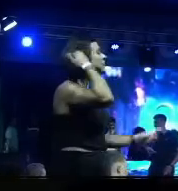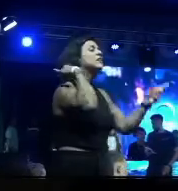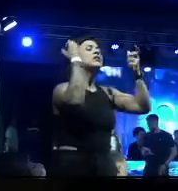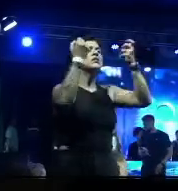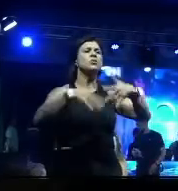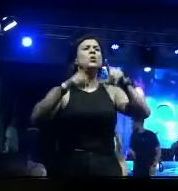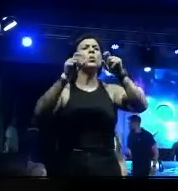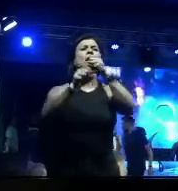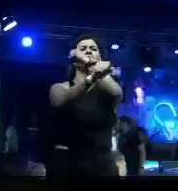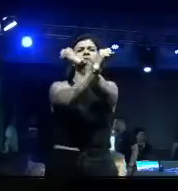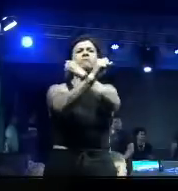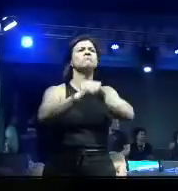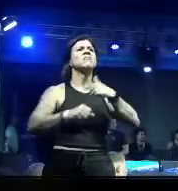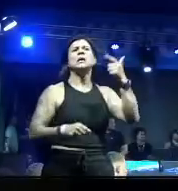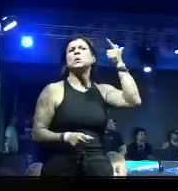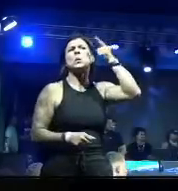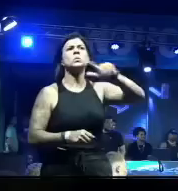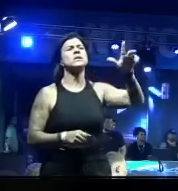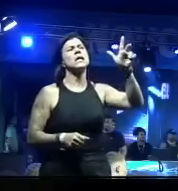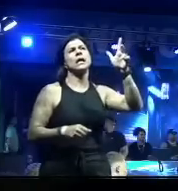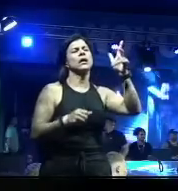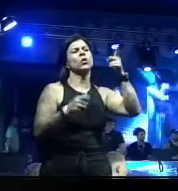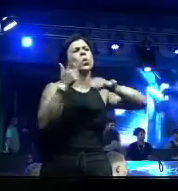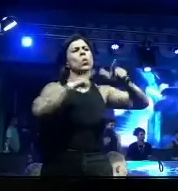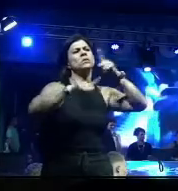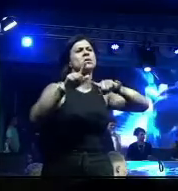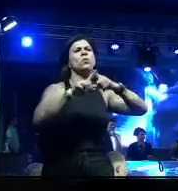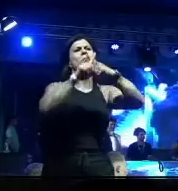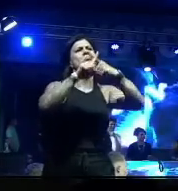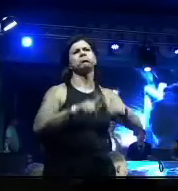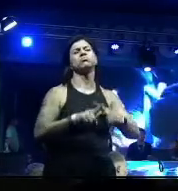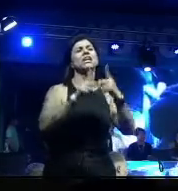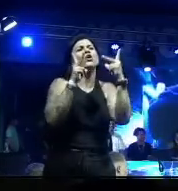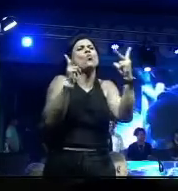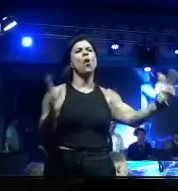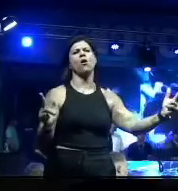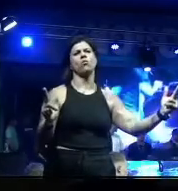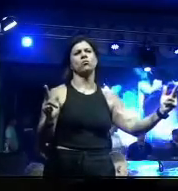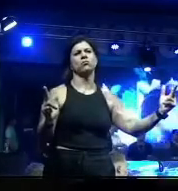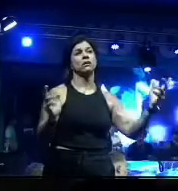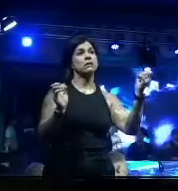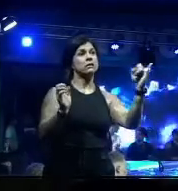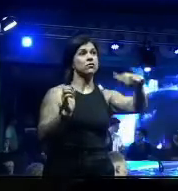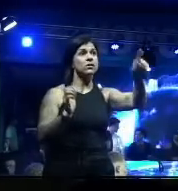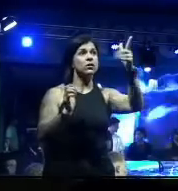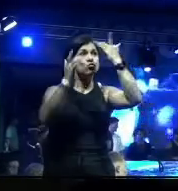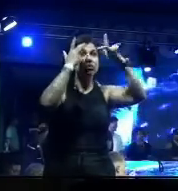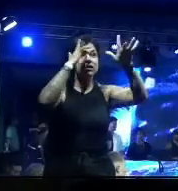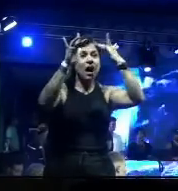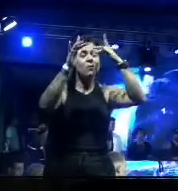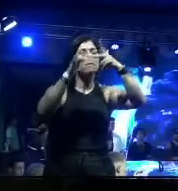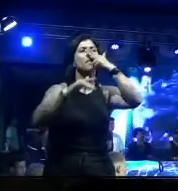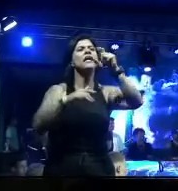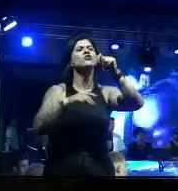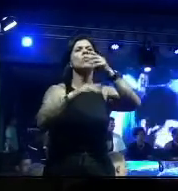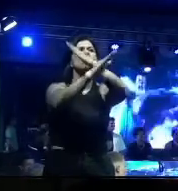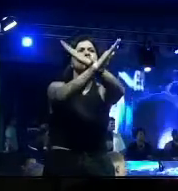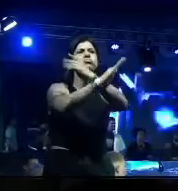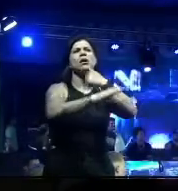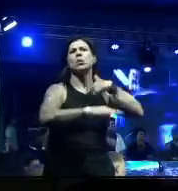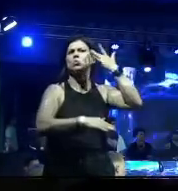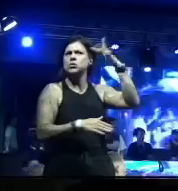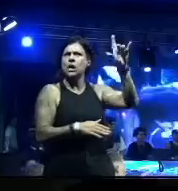É quando eu não cheguei numa decisão Empatado, certo? É isso Pra quem não sabe O que ele falou Parece que eu não sei o que eu tô fazendo Eu votei bem